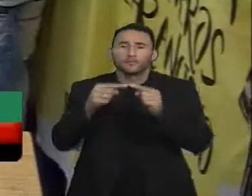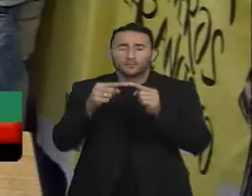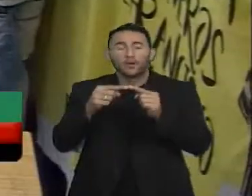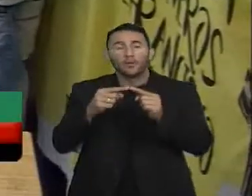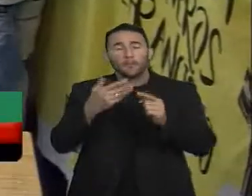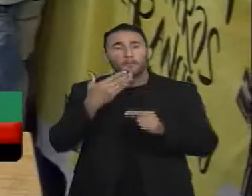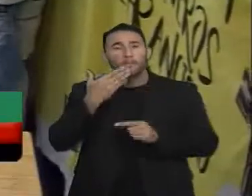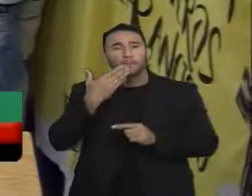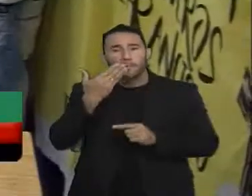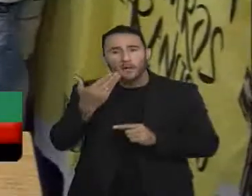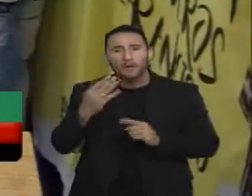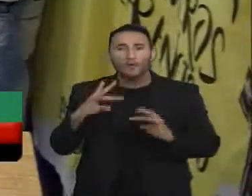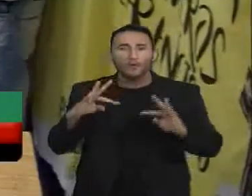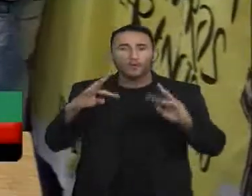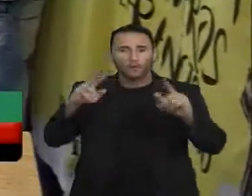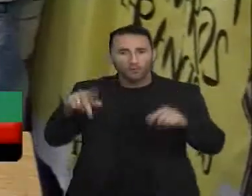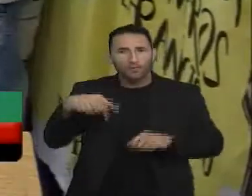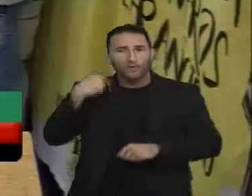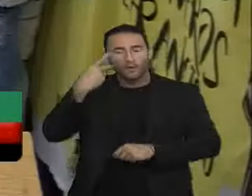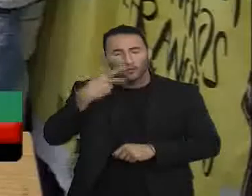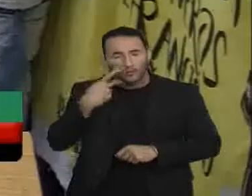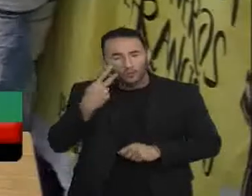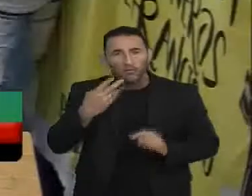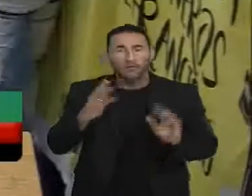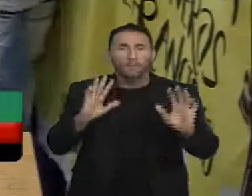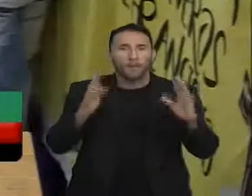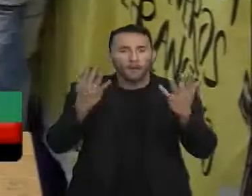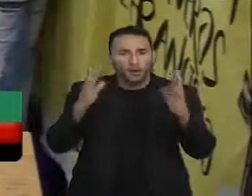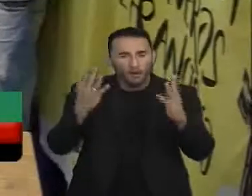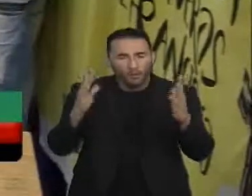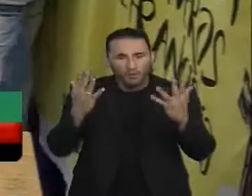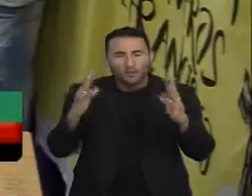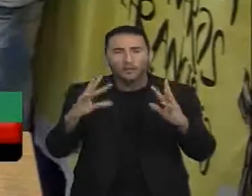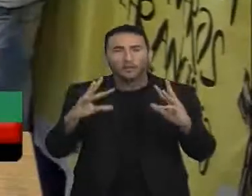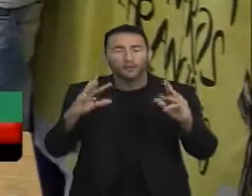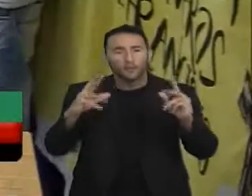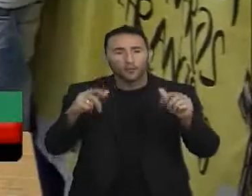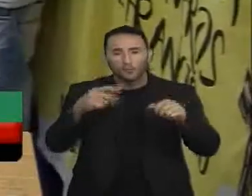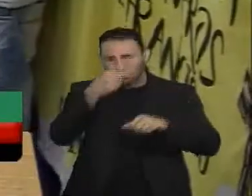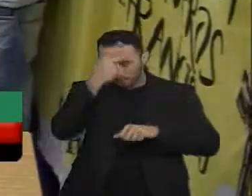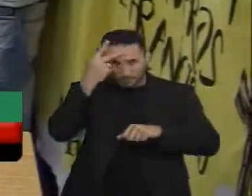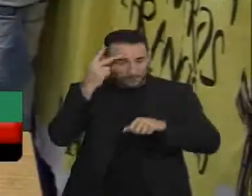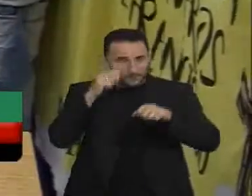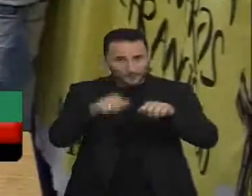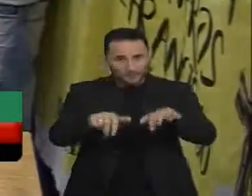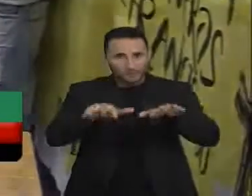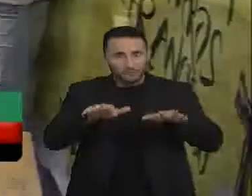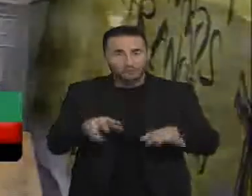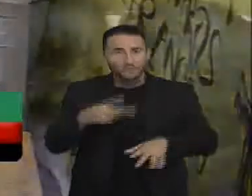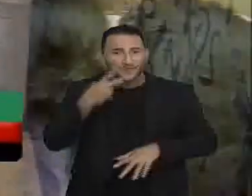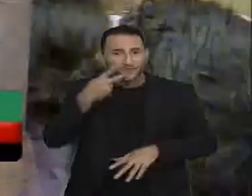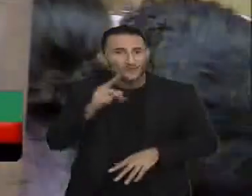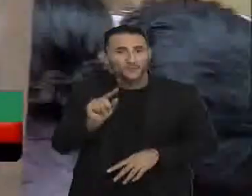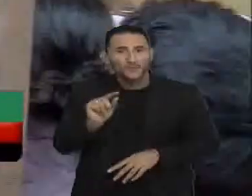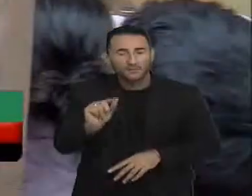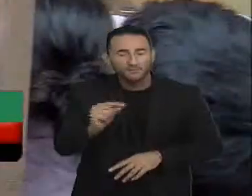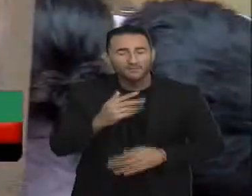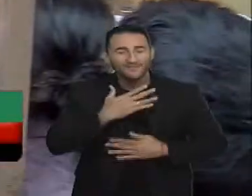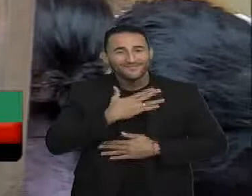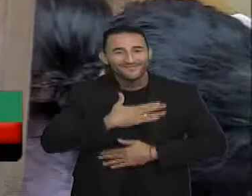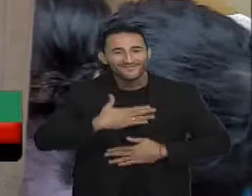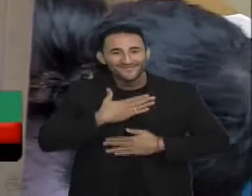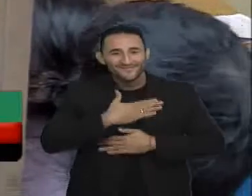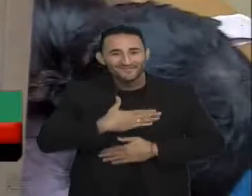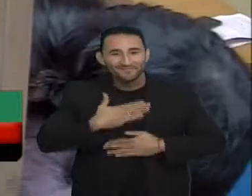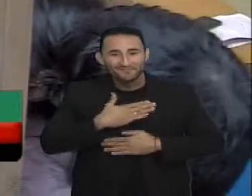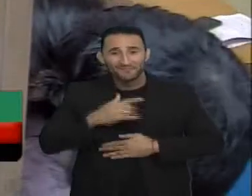salva de palmas, ao público presente. É uma honra recebê-los